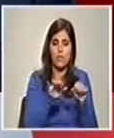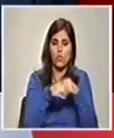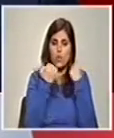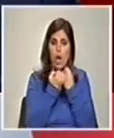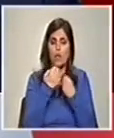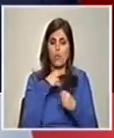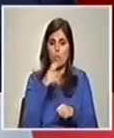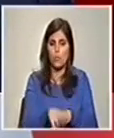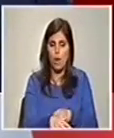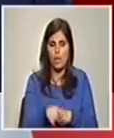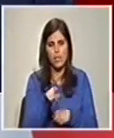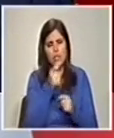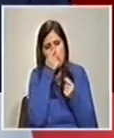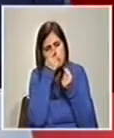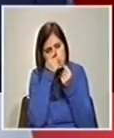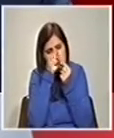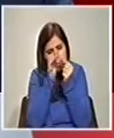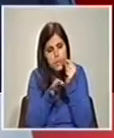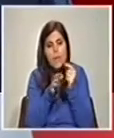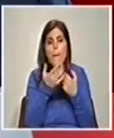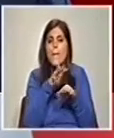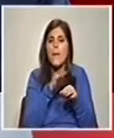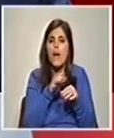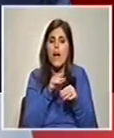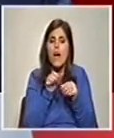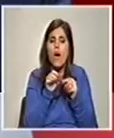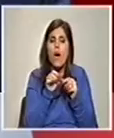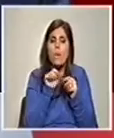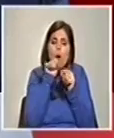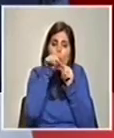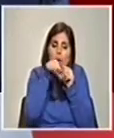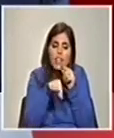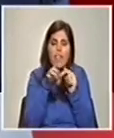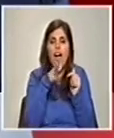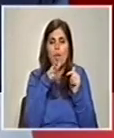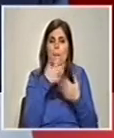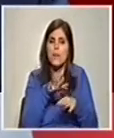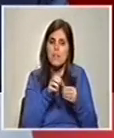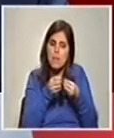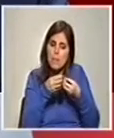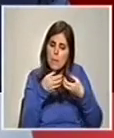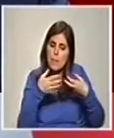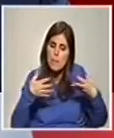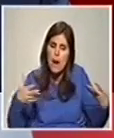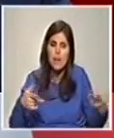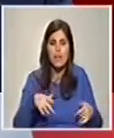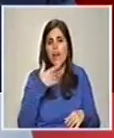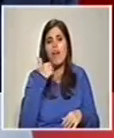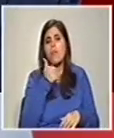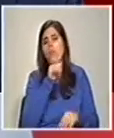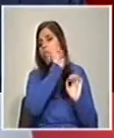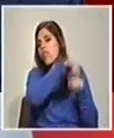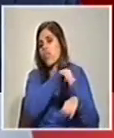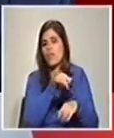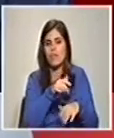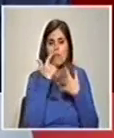é uma gota d'água. É uma gota d'água, mas é uma gota d'água cada vez maior. É contagiante. E, portanto, eu acho que não podemos menosprezar